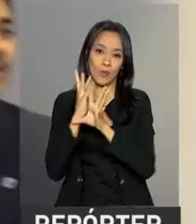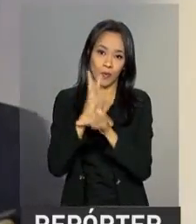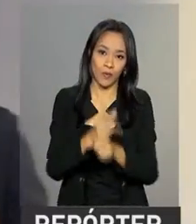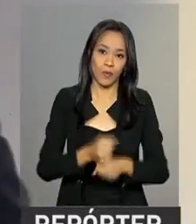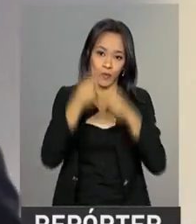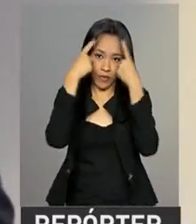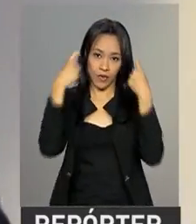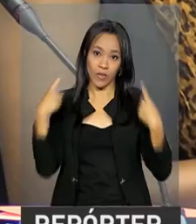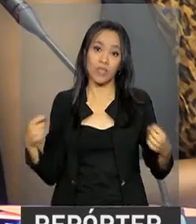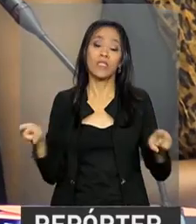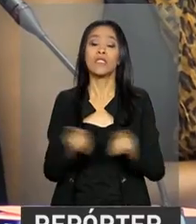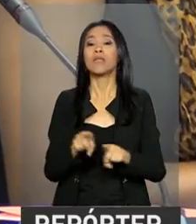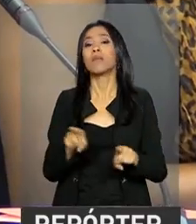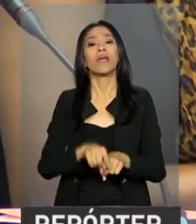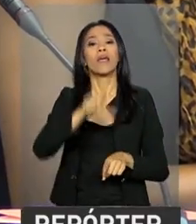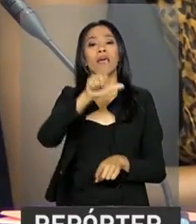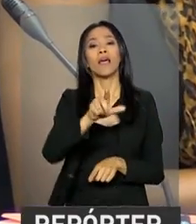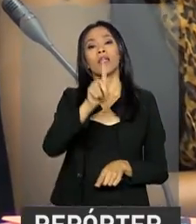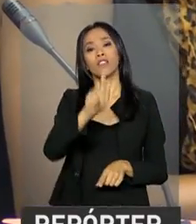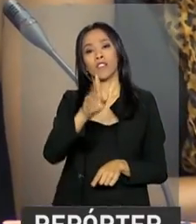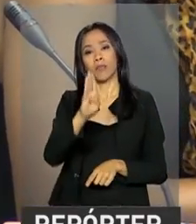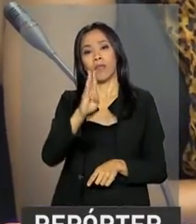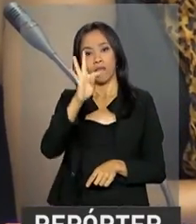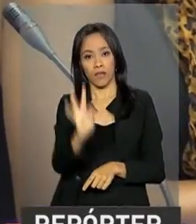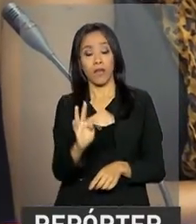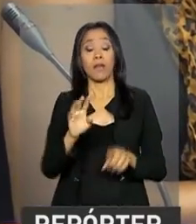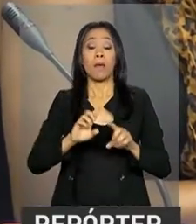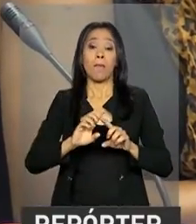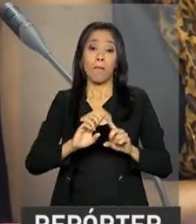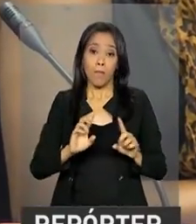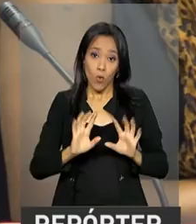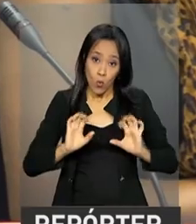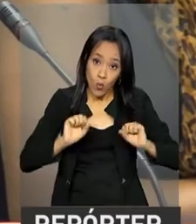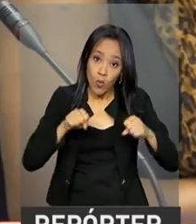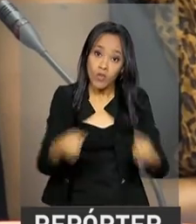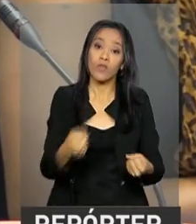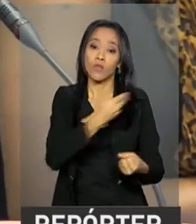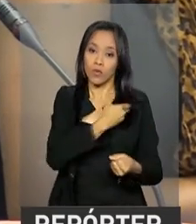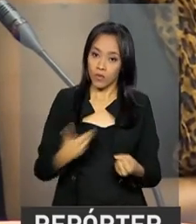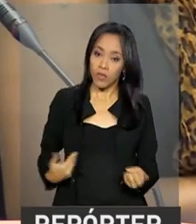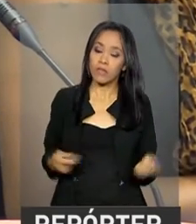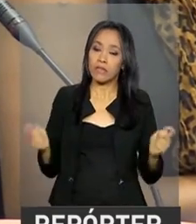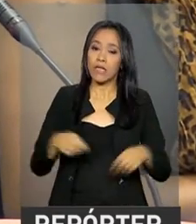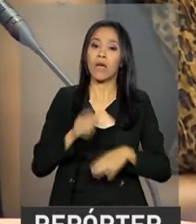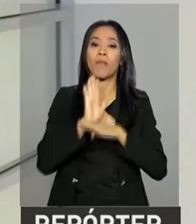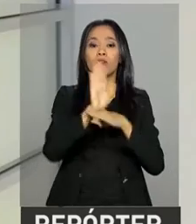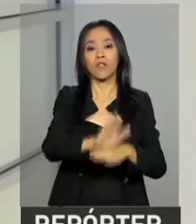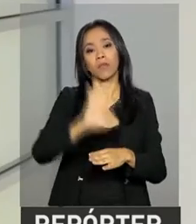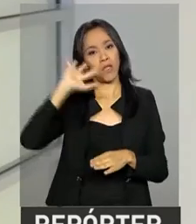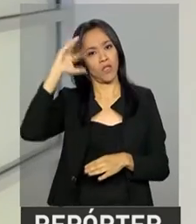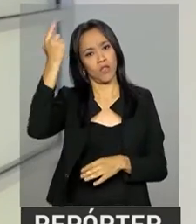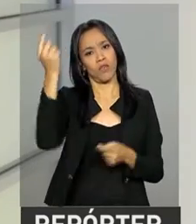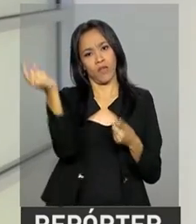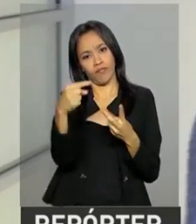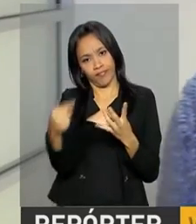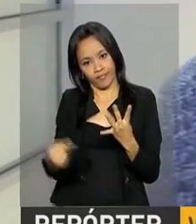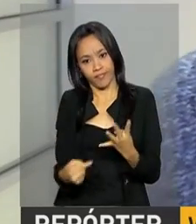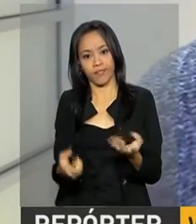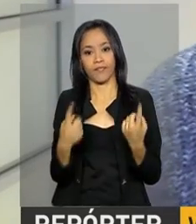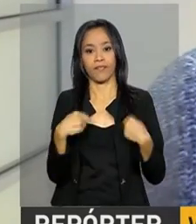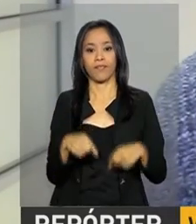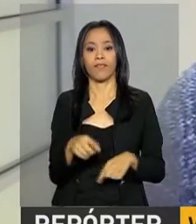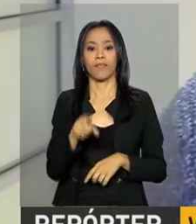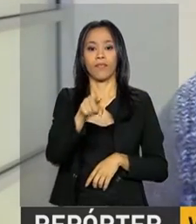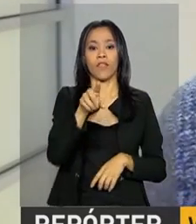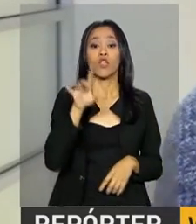negra LGBT, mas que o engajamento do governo pode trazer novas soluções para a questão. Só do governo